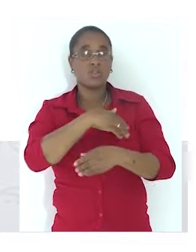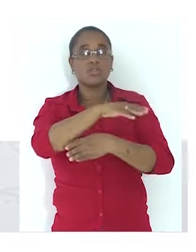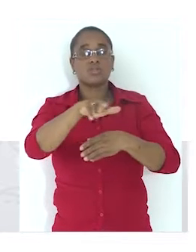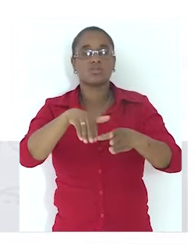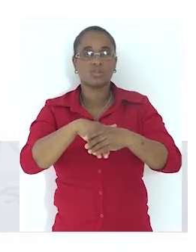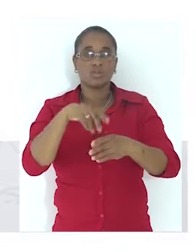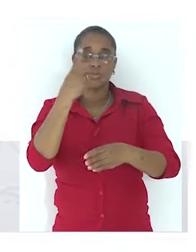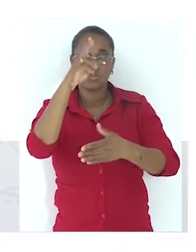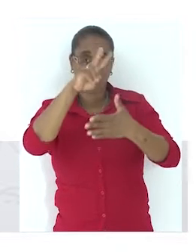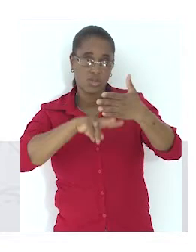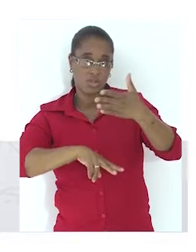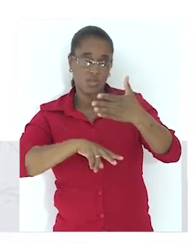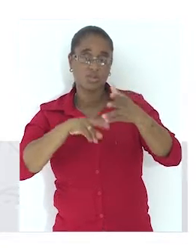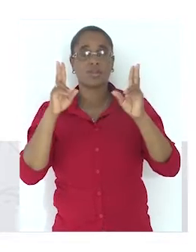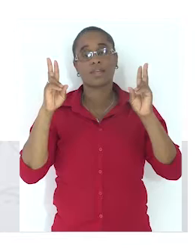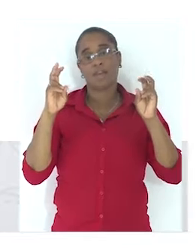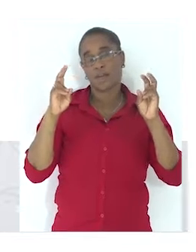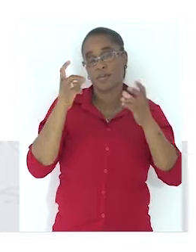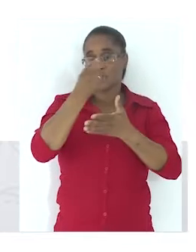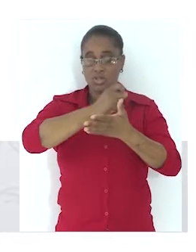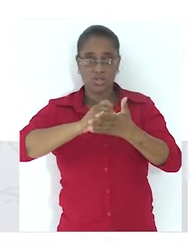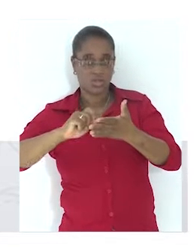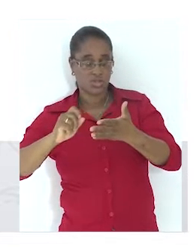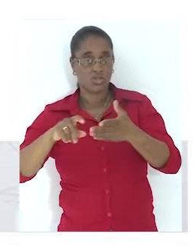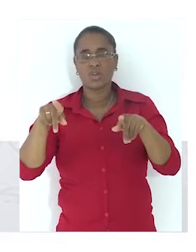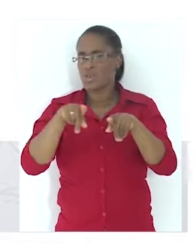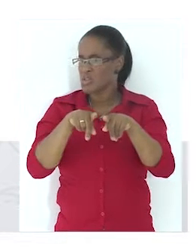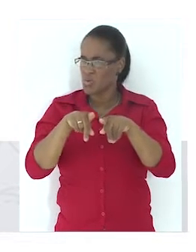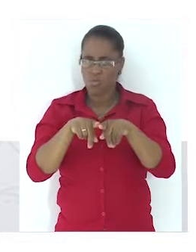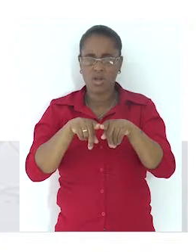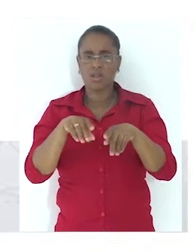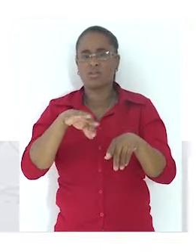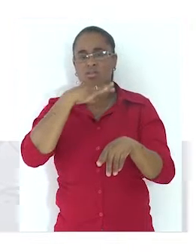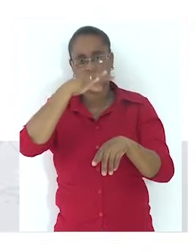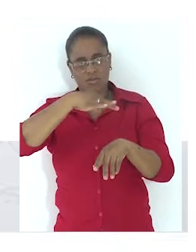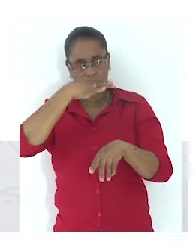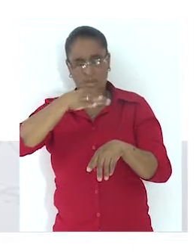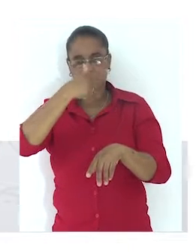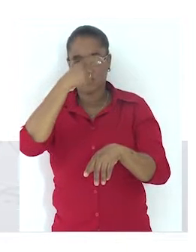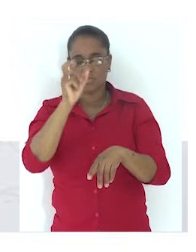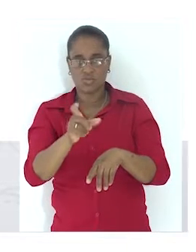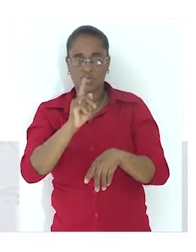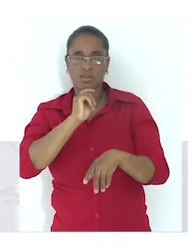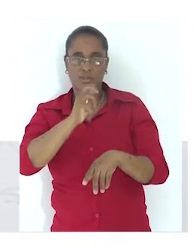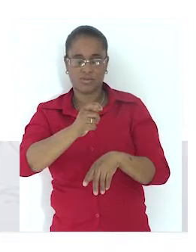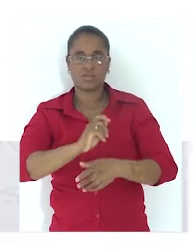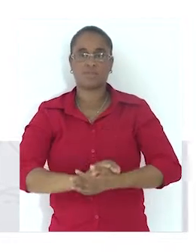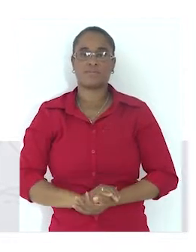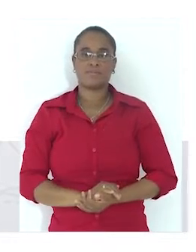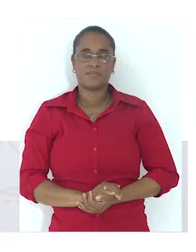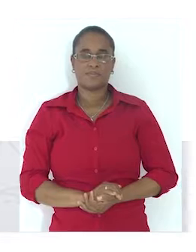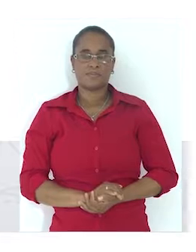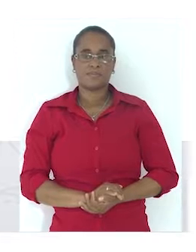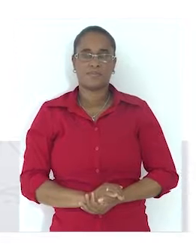inseridos num texto entre aspas e escritos exatamente como foram ditos pelo entrevistado.